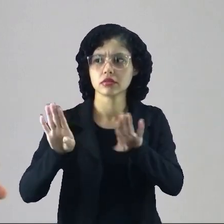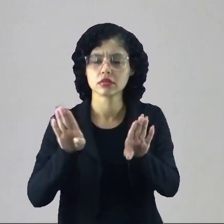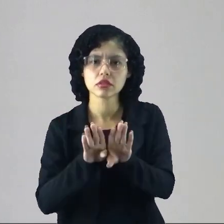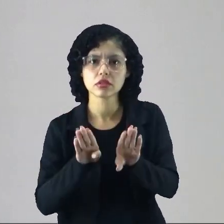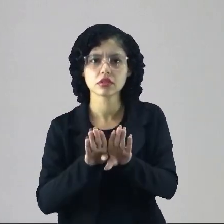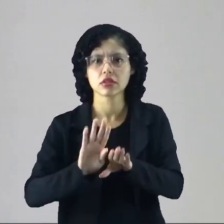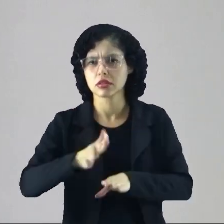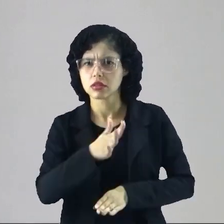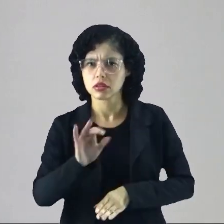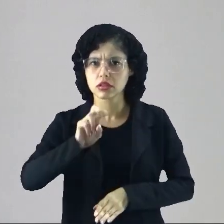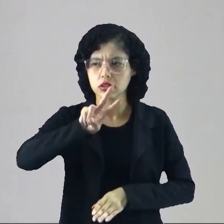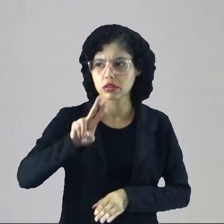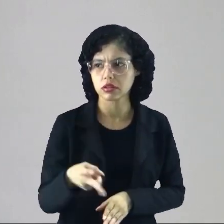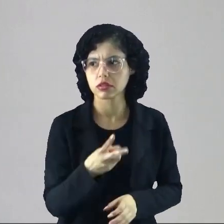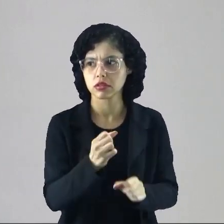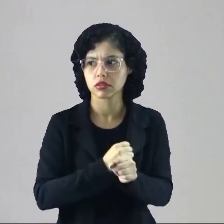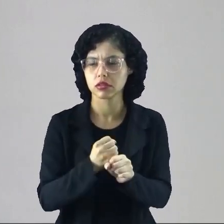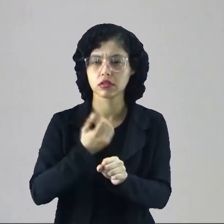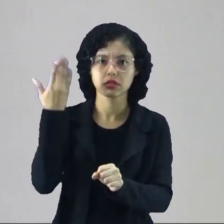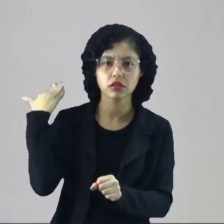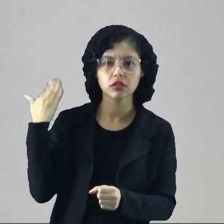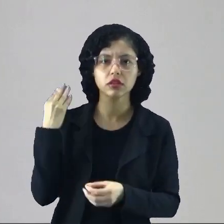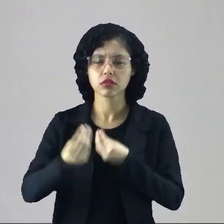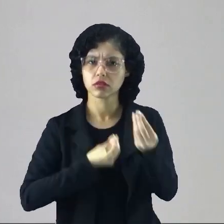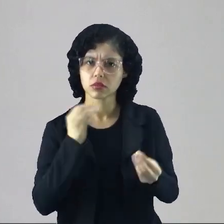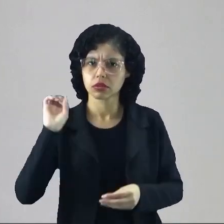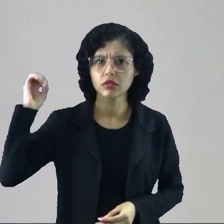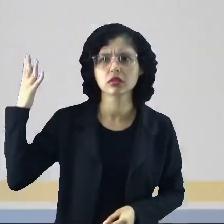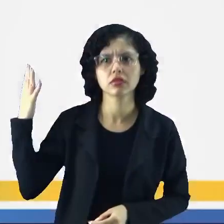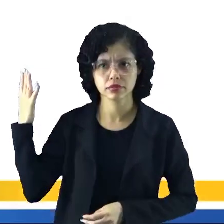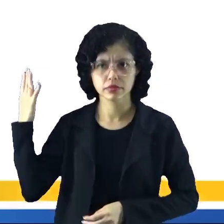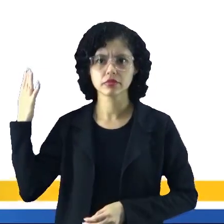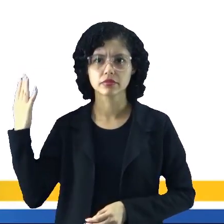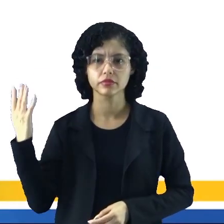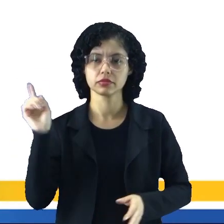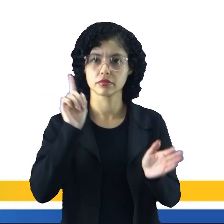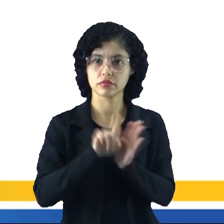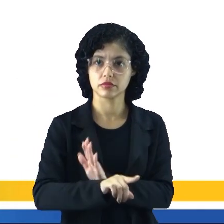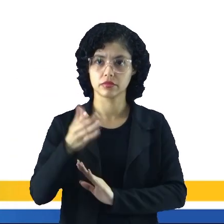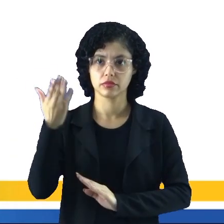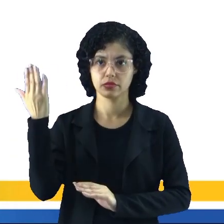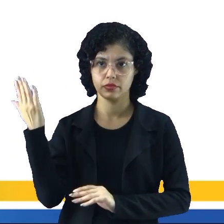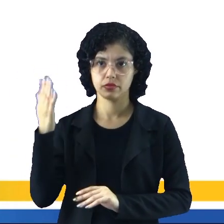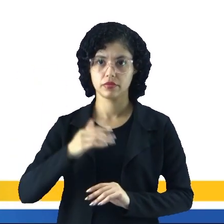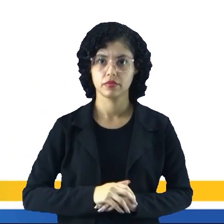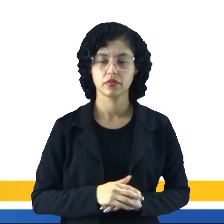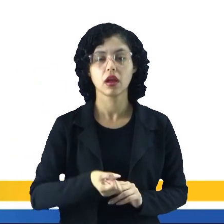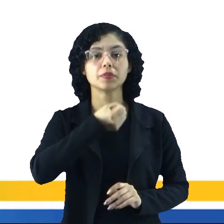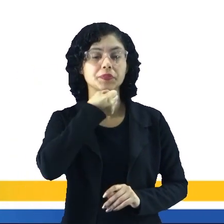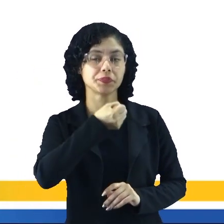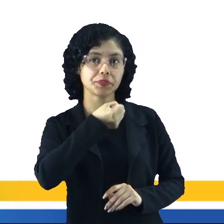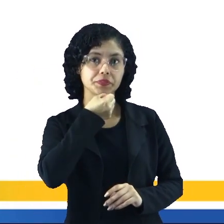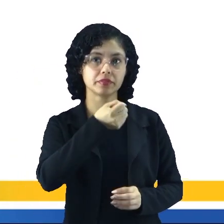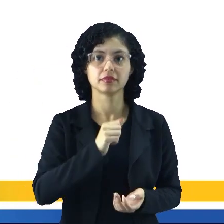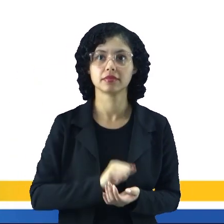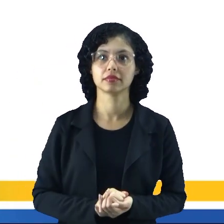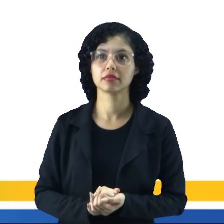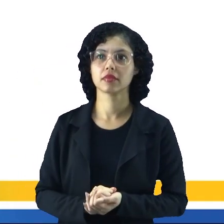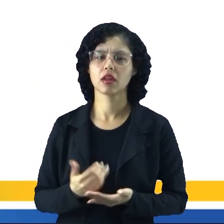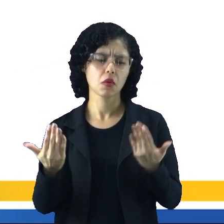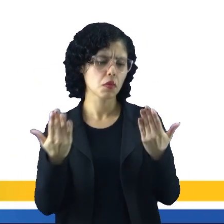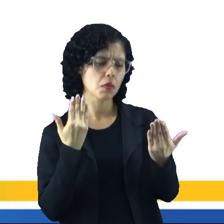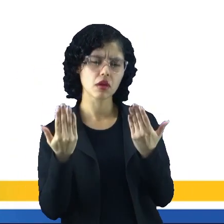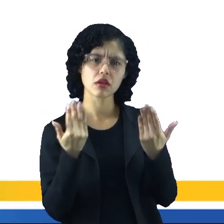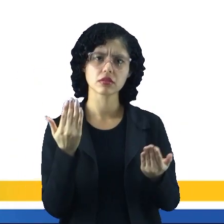média dois mil anos atrás Como que aconteceu isso então vamos ver aqui a questão na reportagem há